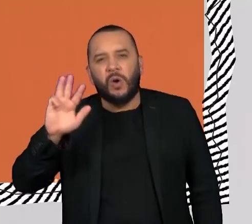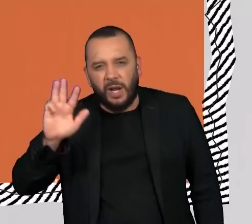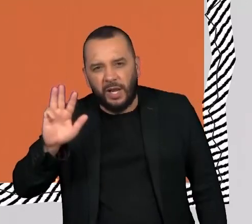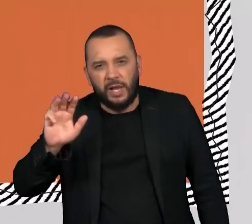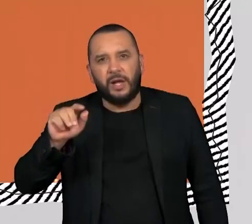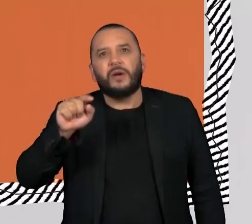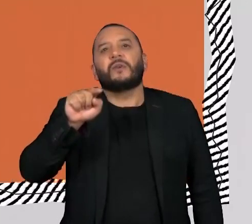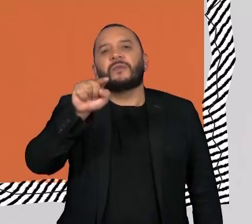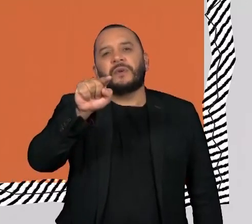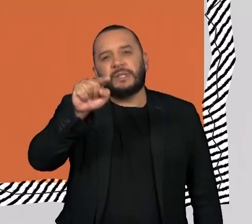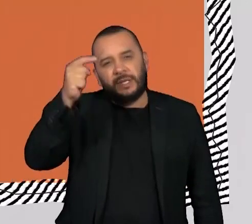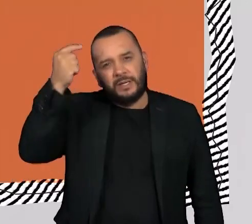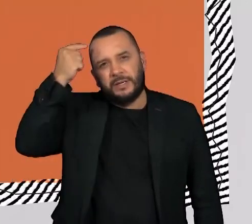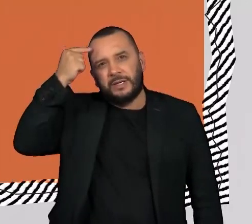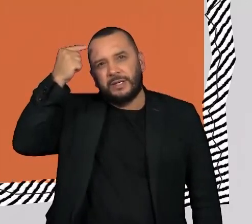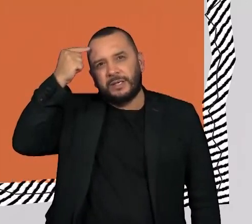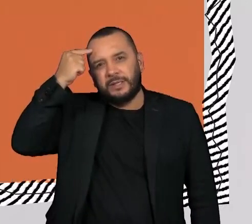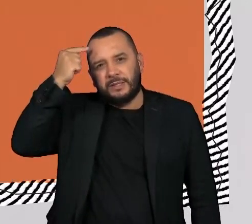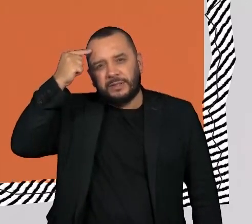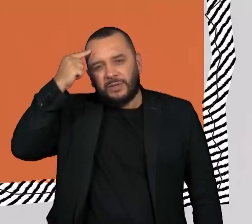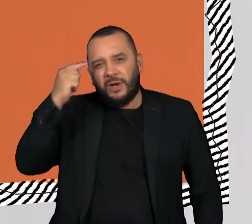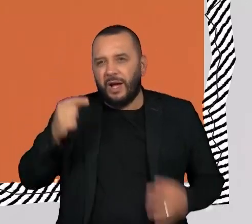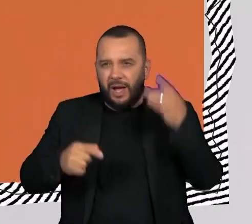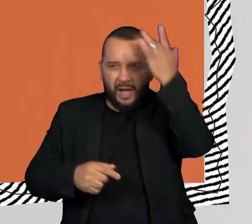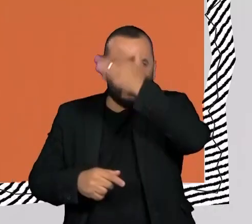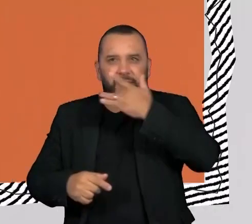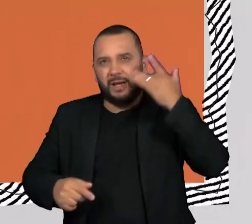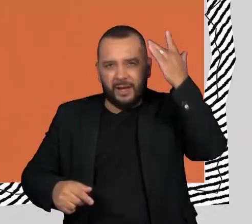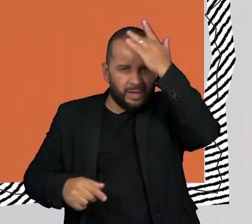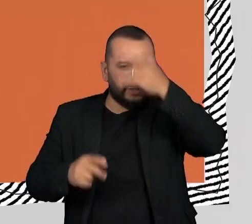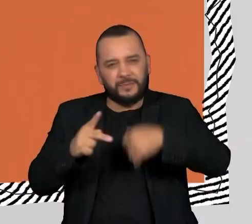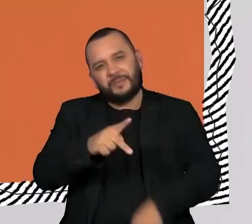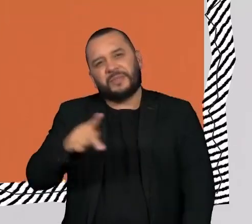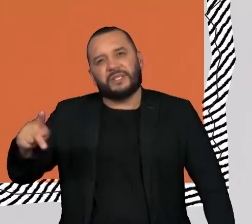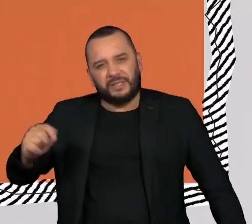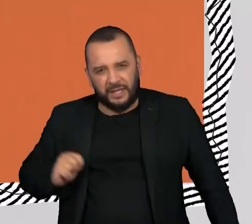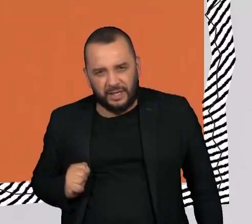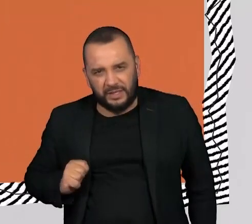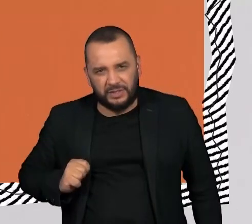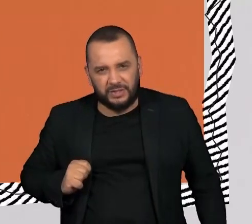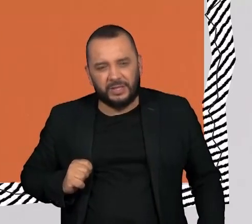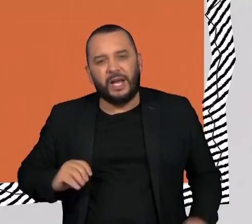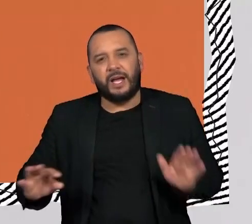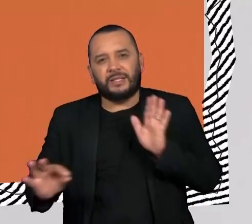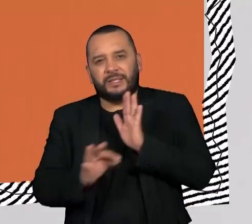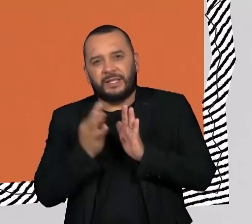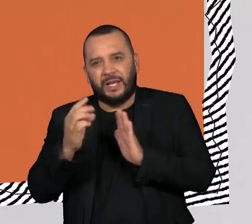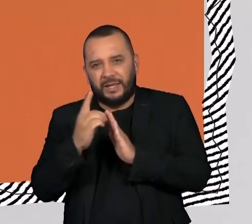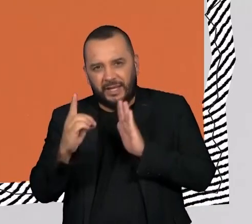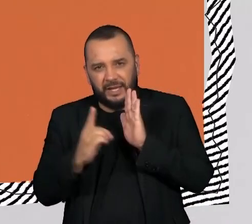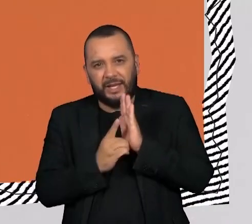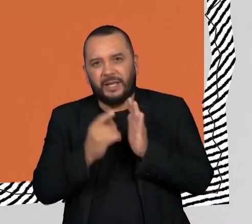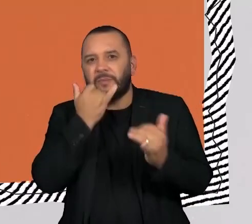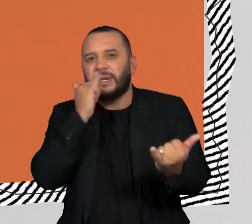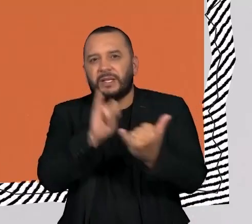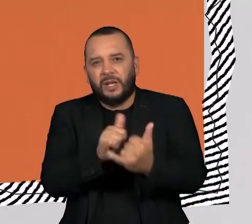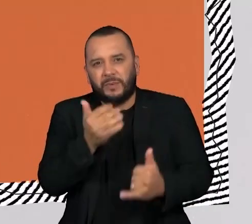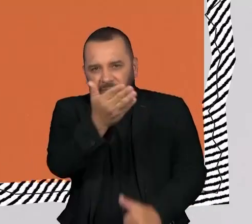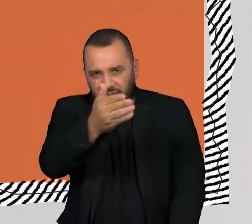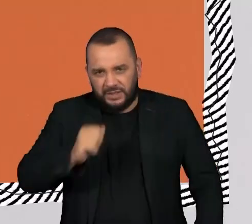você estava esperando o Haddad ser presidente para assinar o decreto de tudo